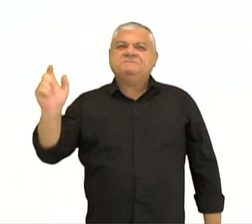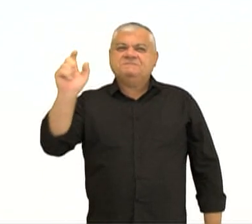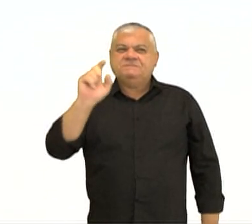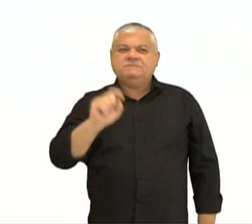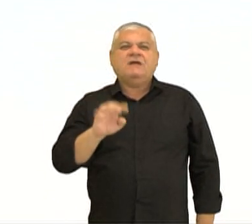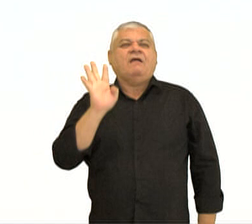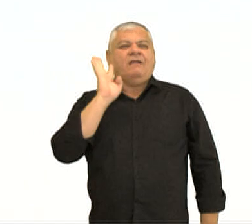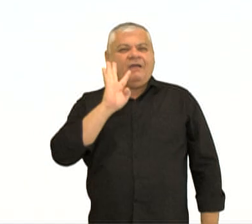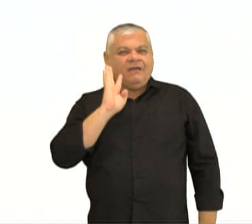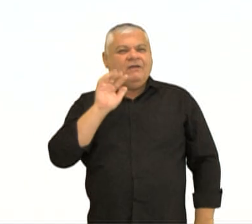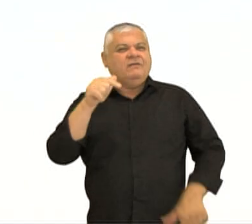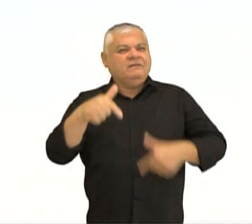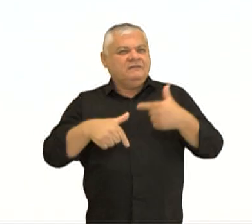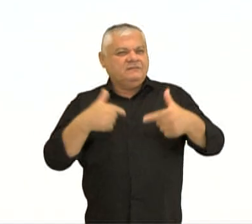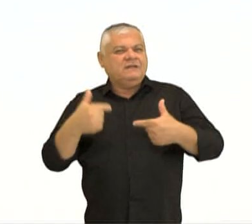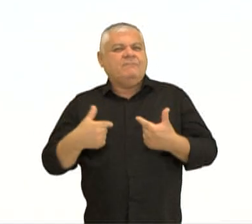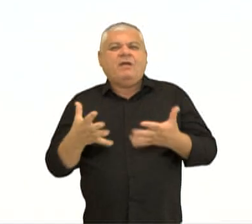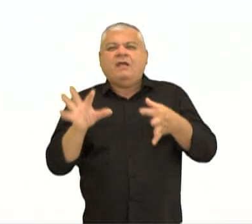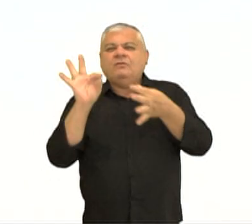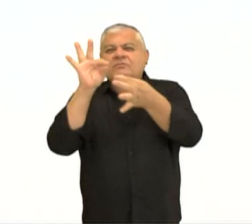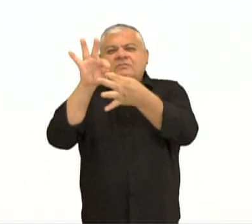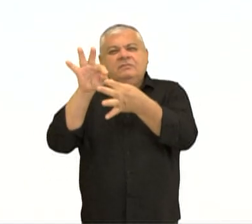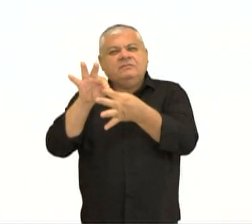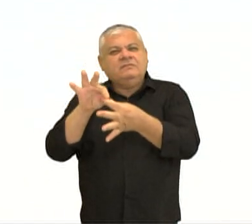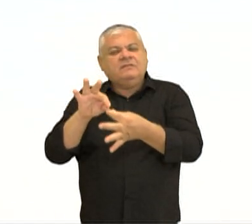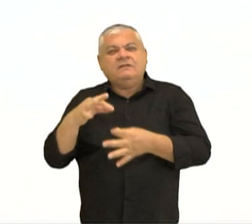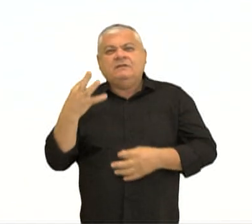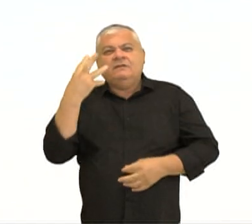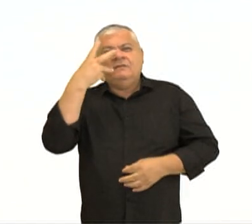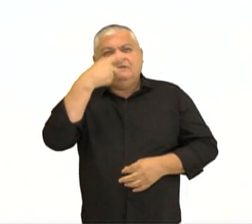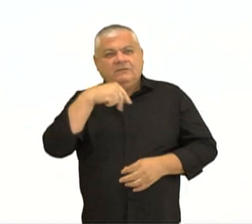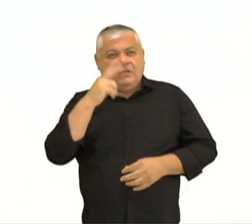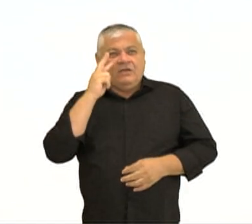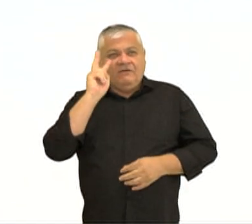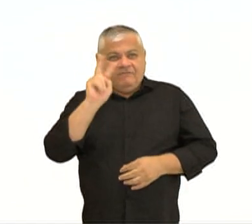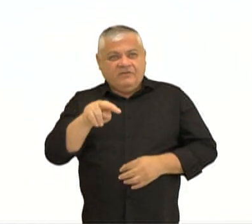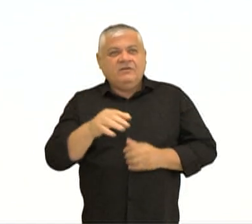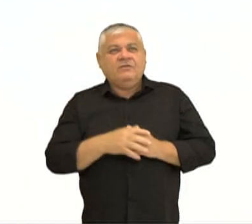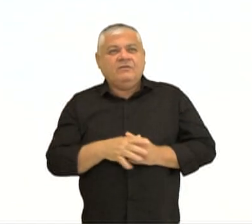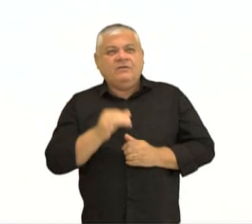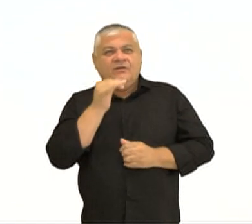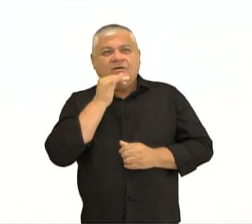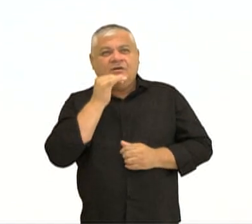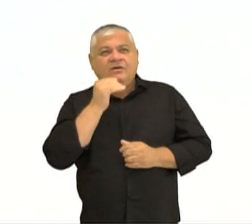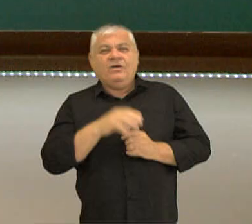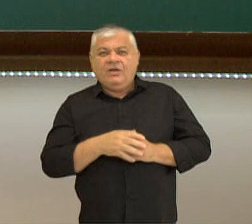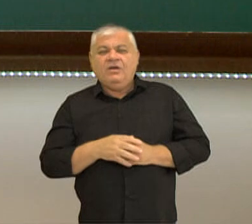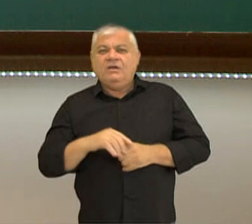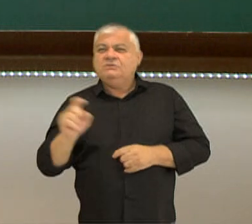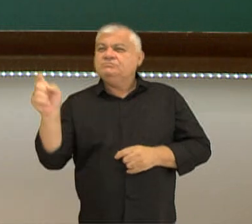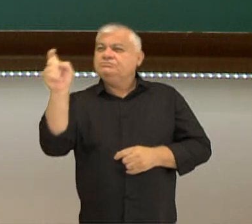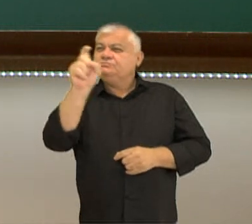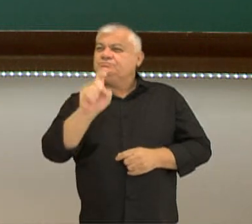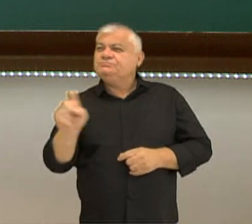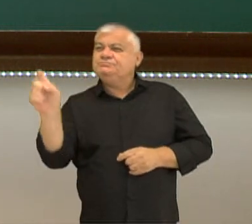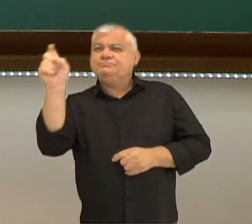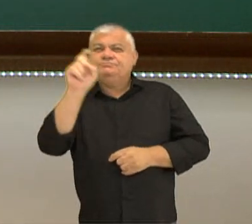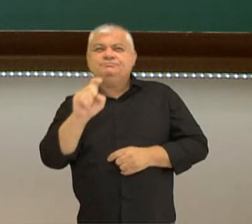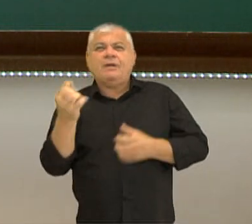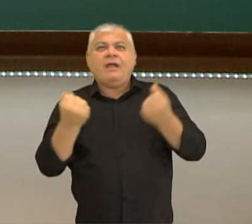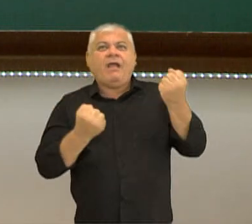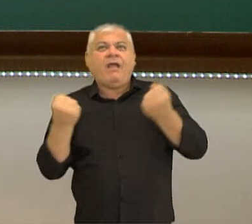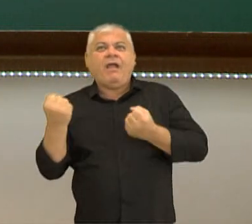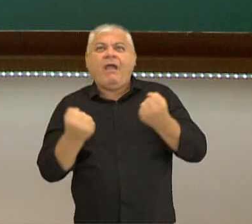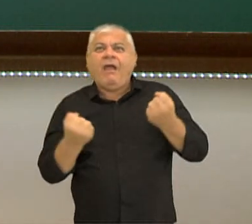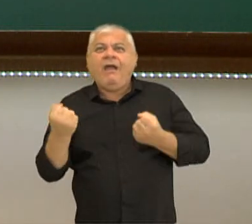bacana. Olha que trabalho rico de detalhes, né? Então, vocês repararam? Então, ele fazendo ali, né, toda a questão dos automóveis, trazendo a questão